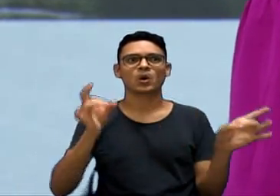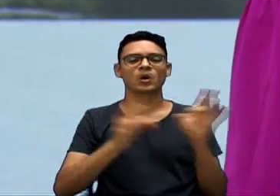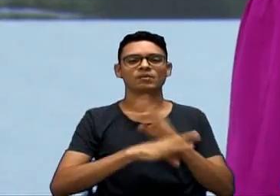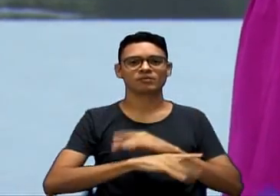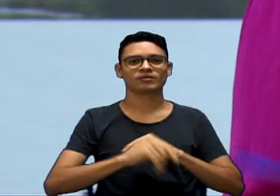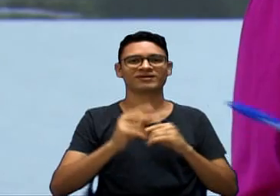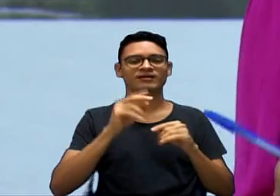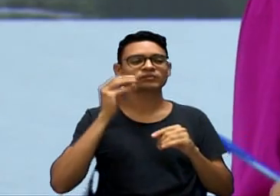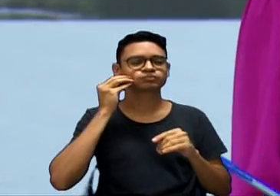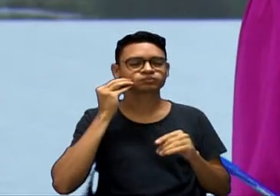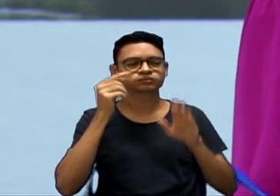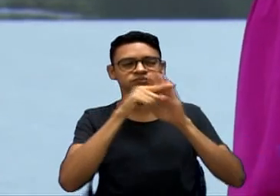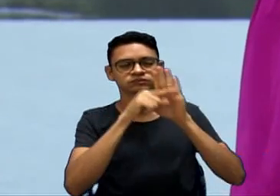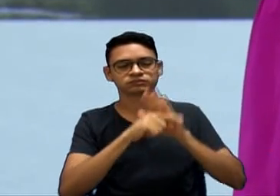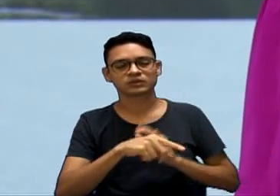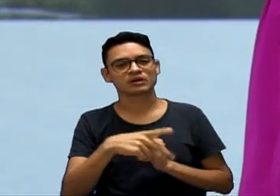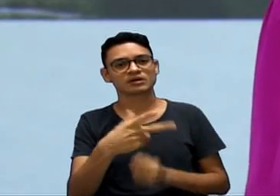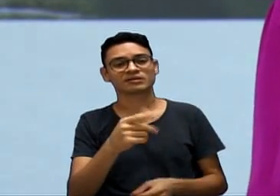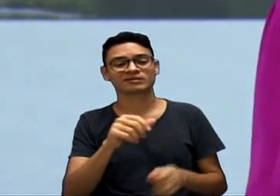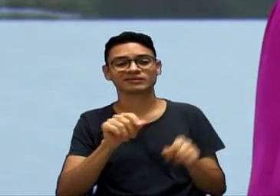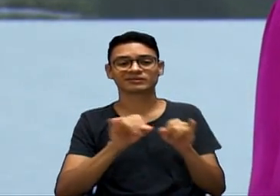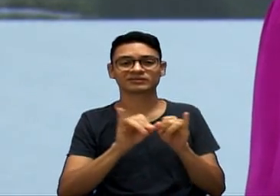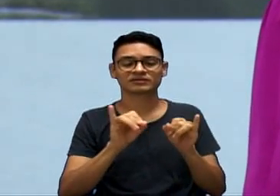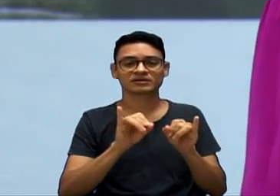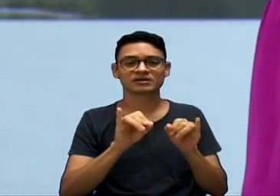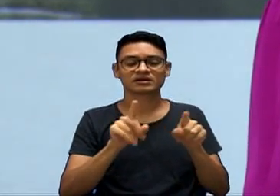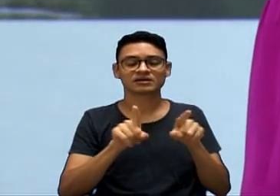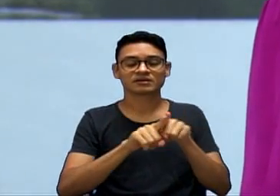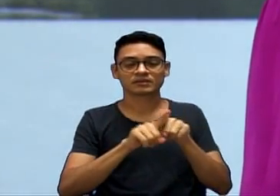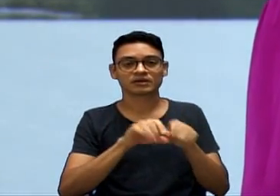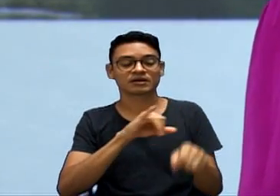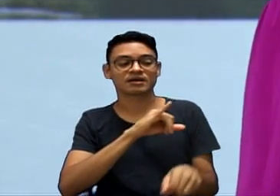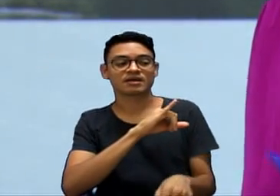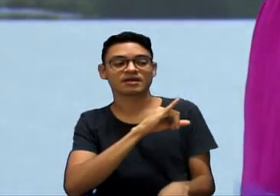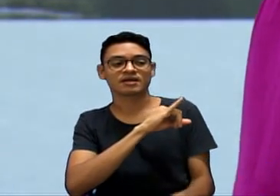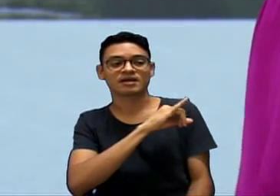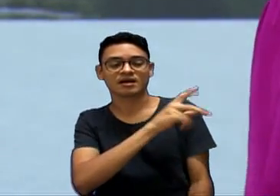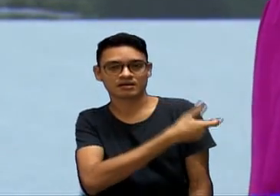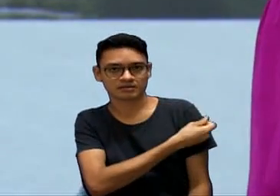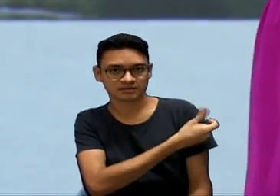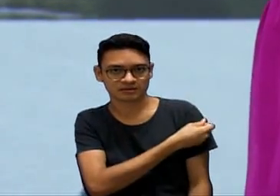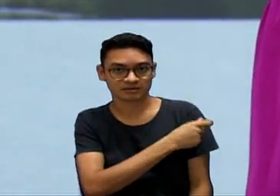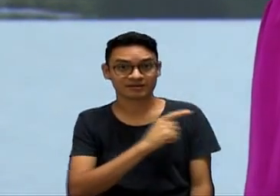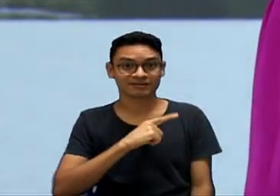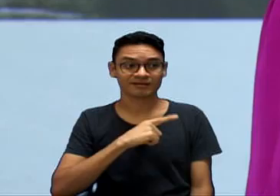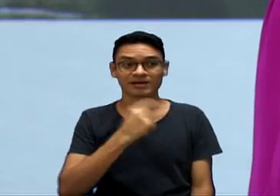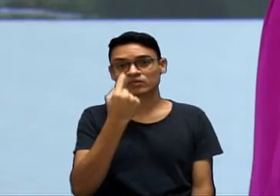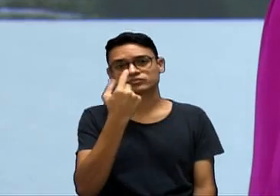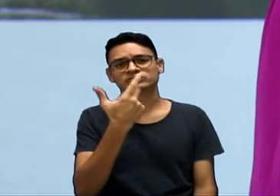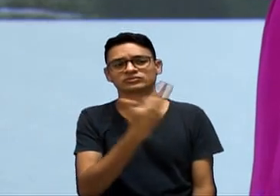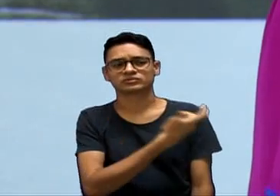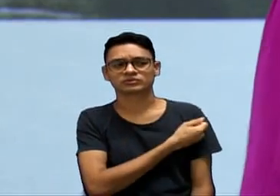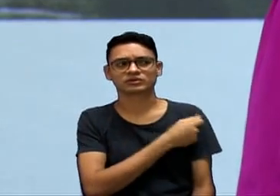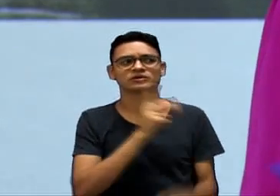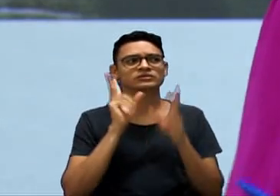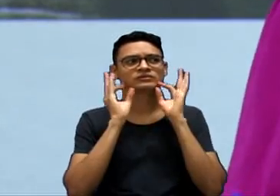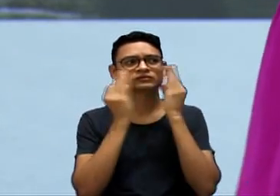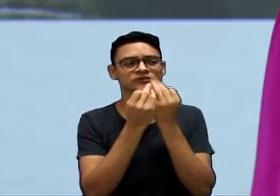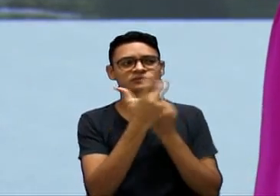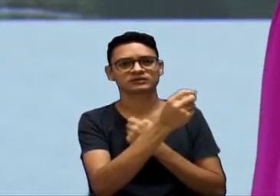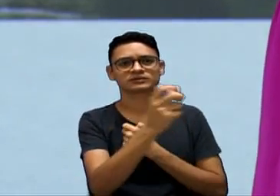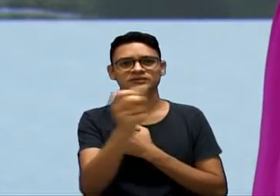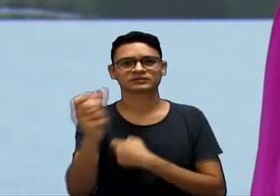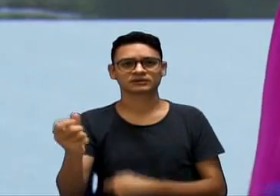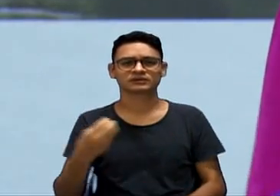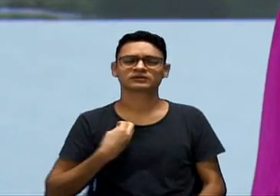experimentos. E a vacina, ela trouxe aí uma maneira de proteger essas famílias, essas